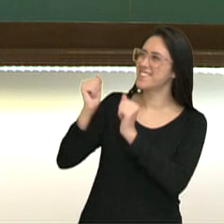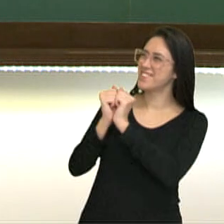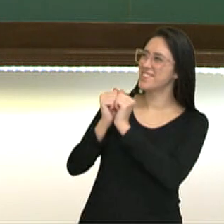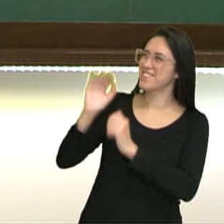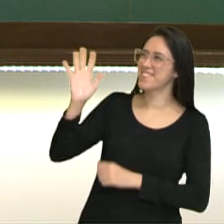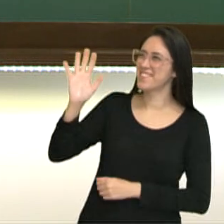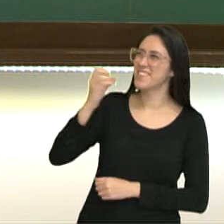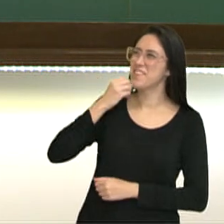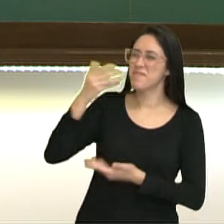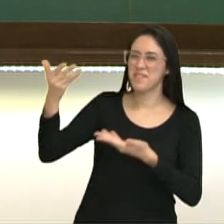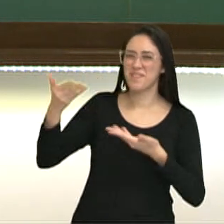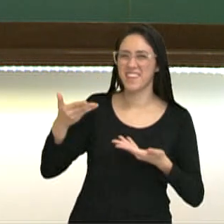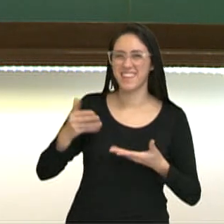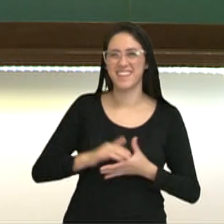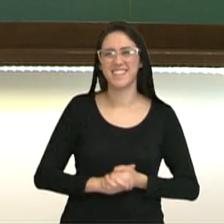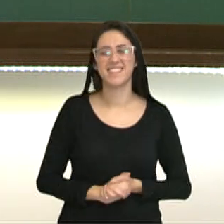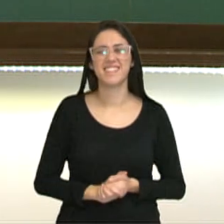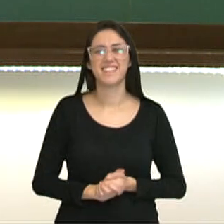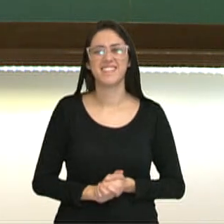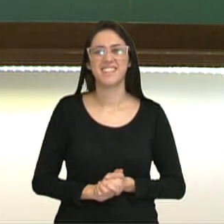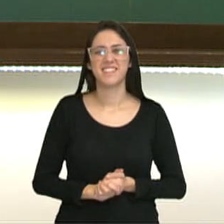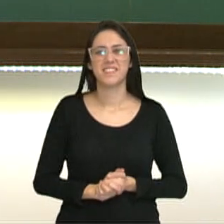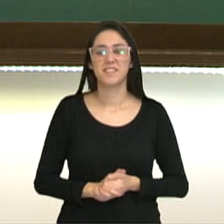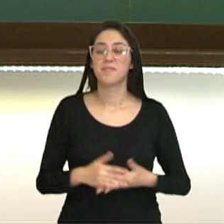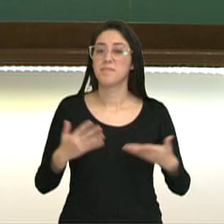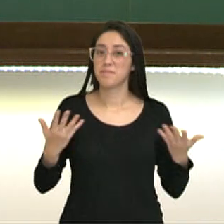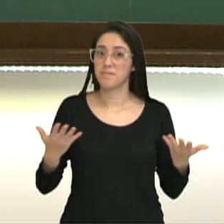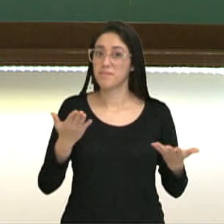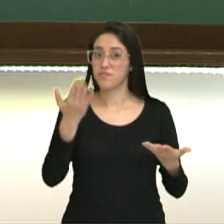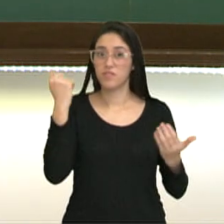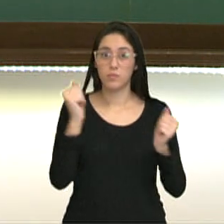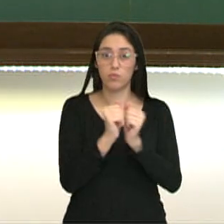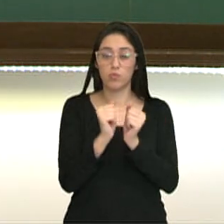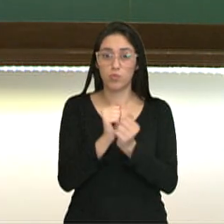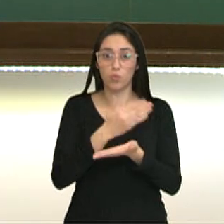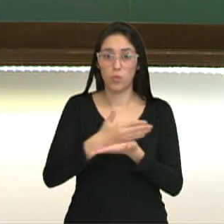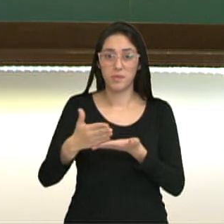seja bem-vinda! É isso aí, vamos lá então?